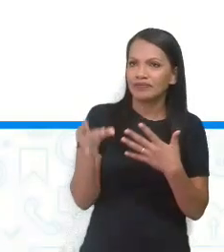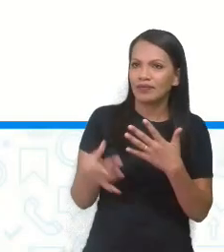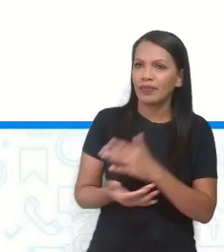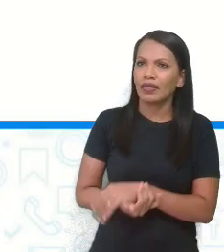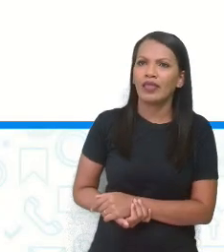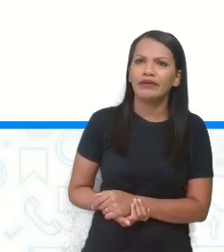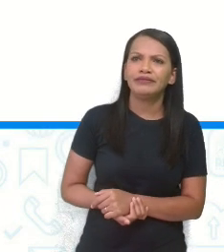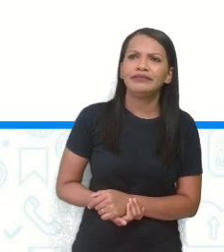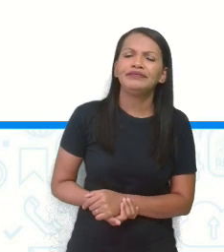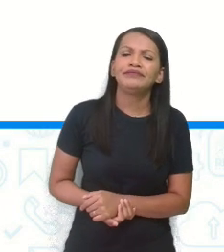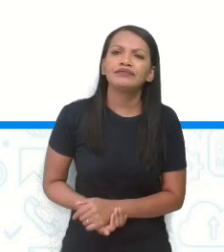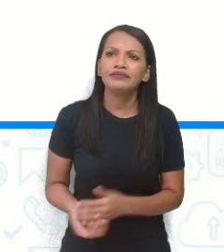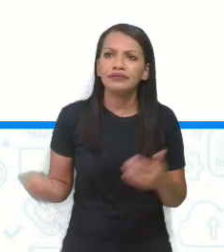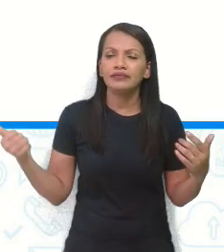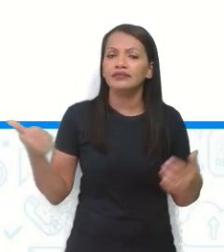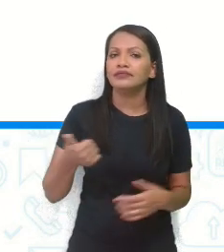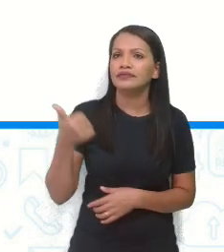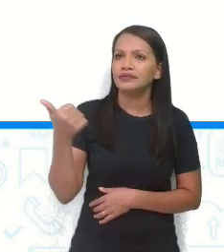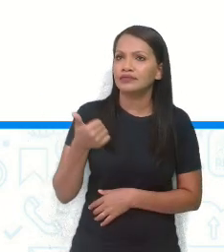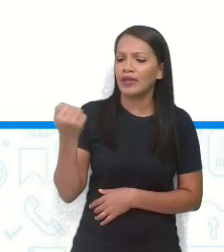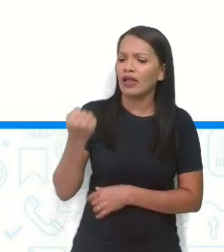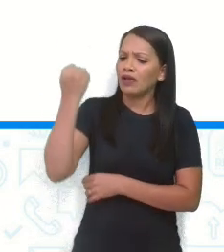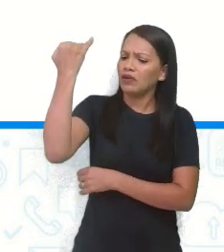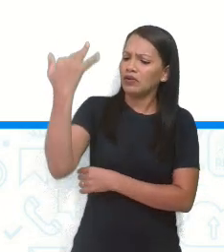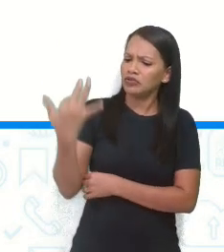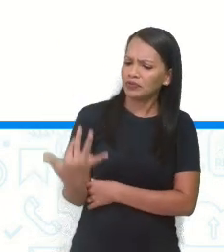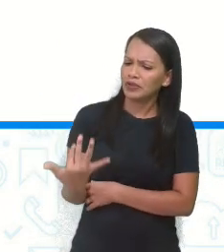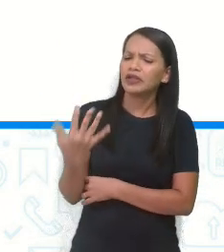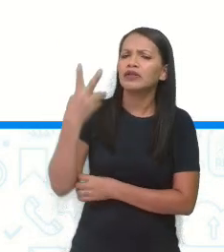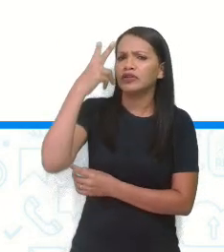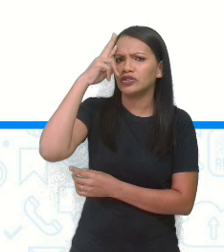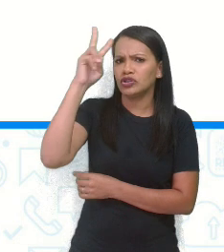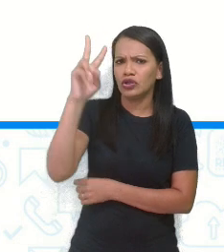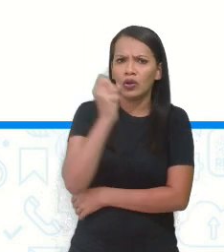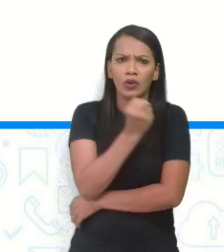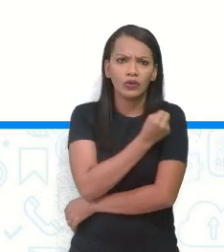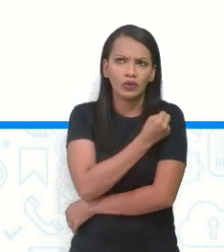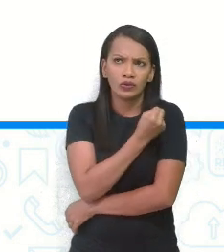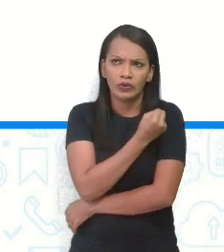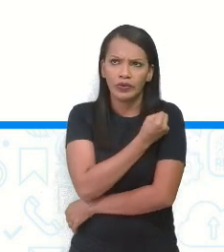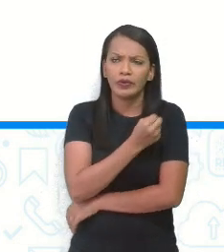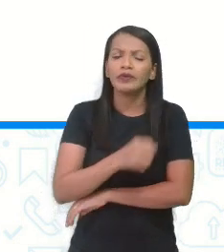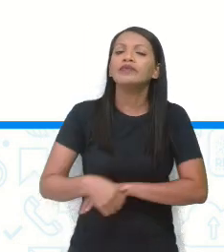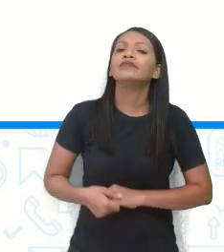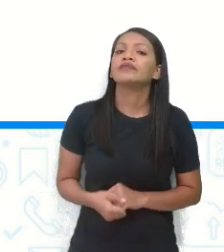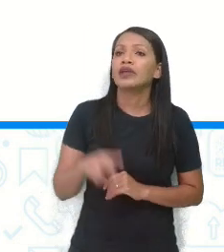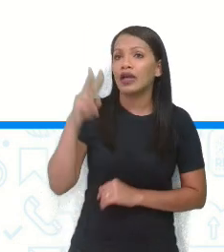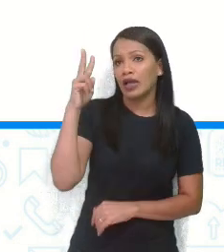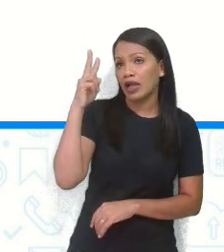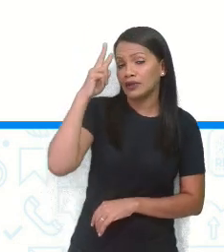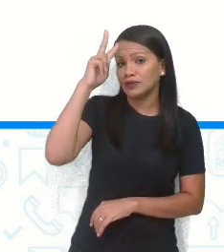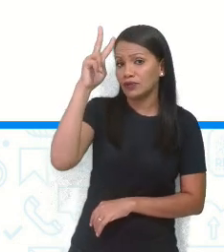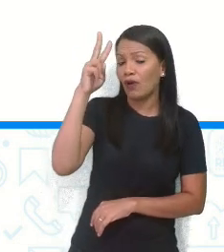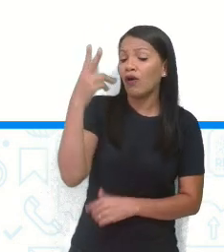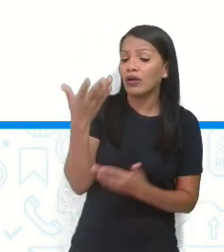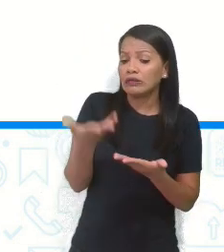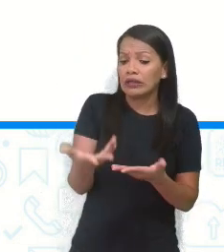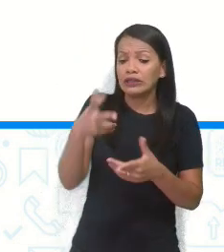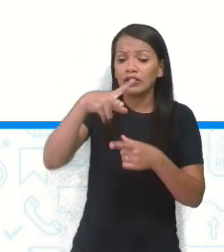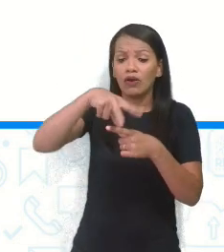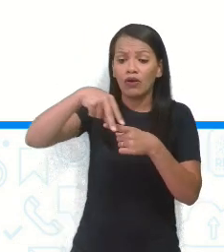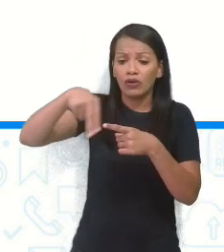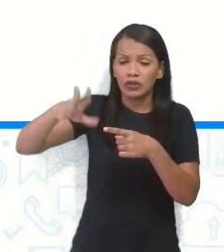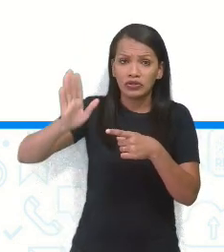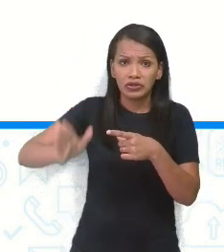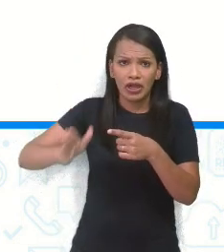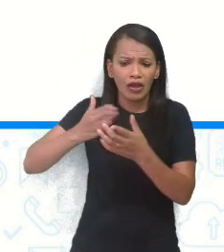primeiro que eu vou recitar é contando a história dos números. A história desse cordel faz tempo